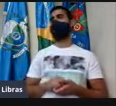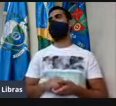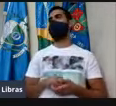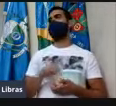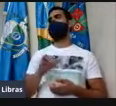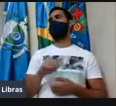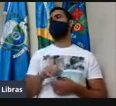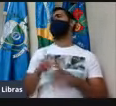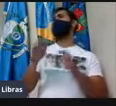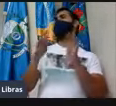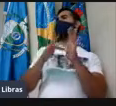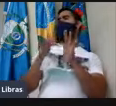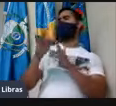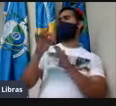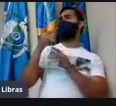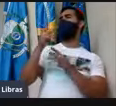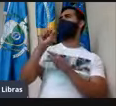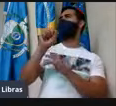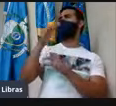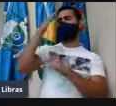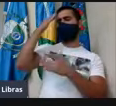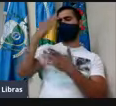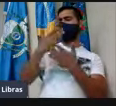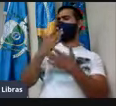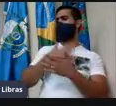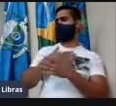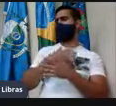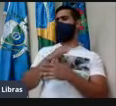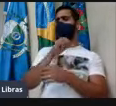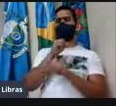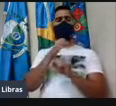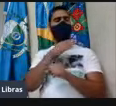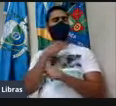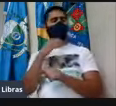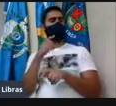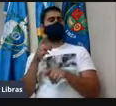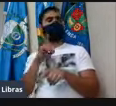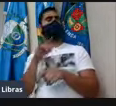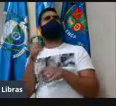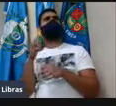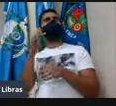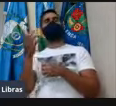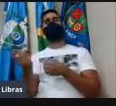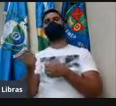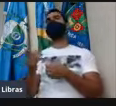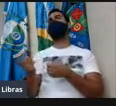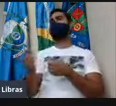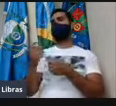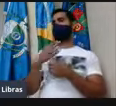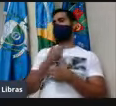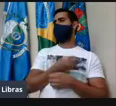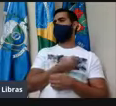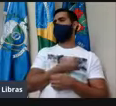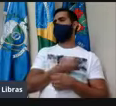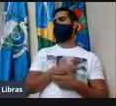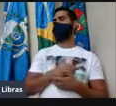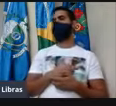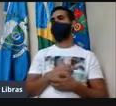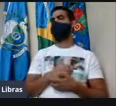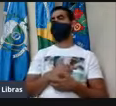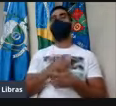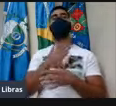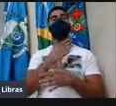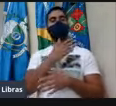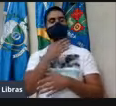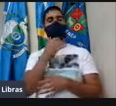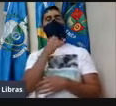eu sou a ressurreição e a vida, quem crê em mim, ainda que esteja morto, viverá. E todo aquele que vive e crê em mim, nunca morrerá. A sua ida nos entristece, aos